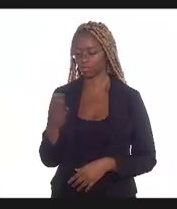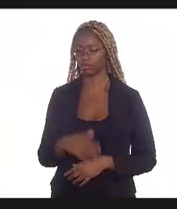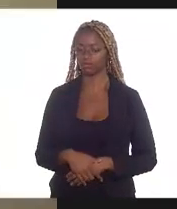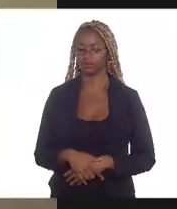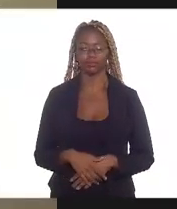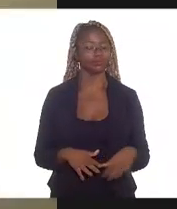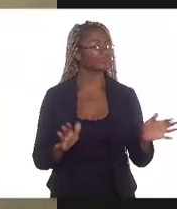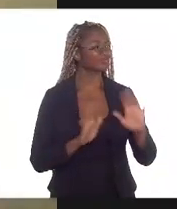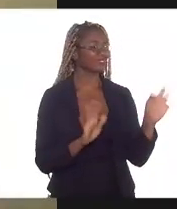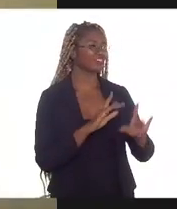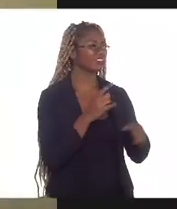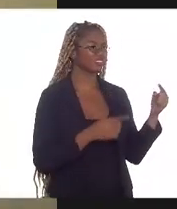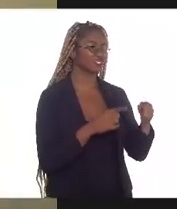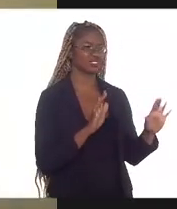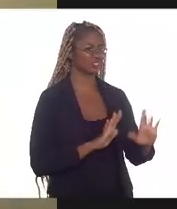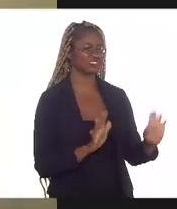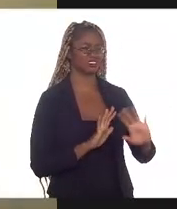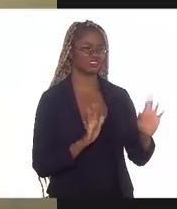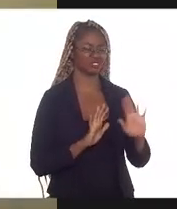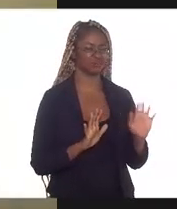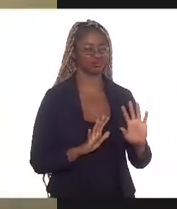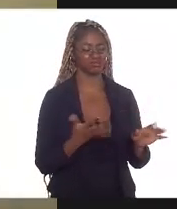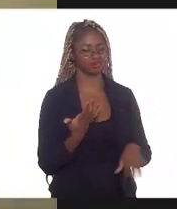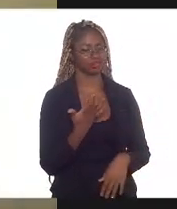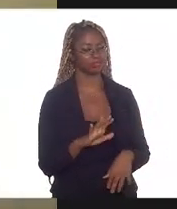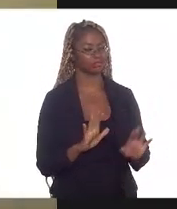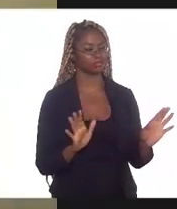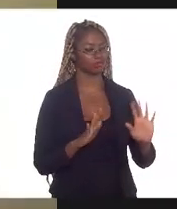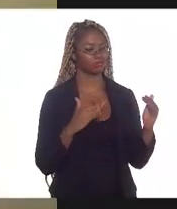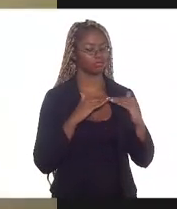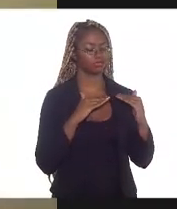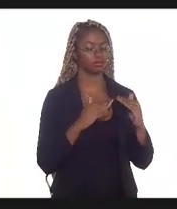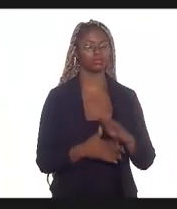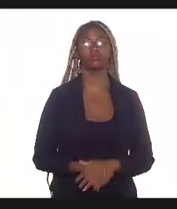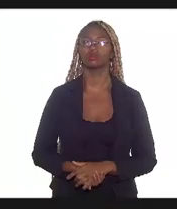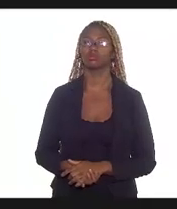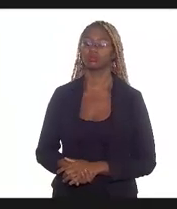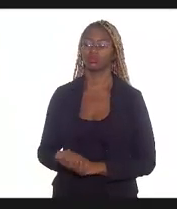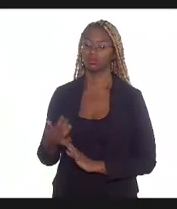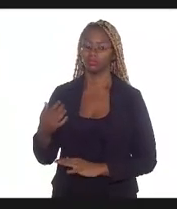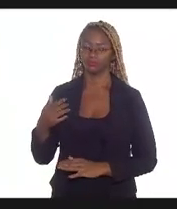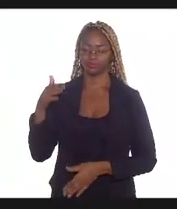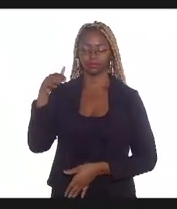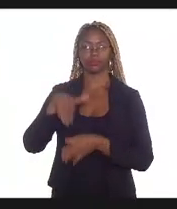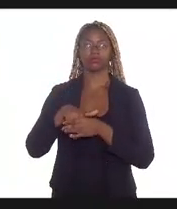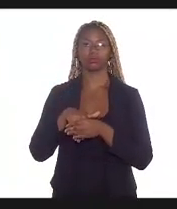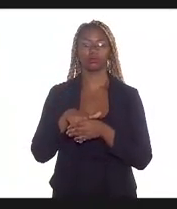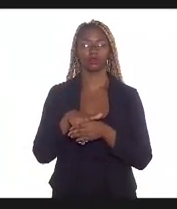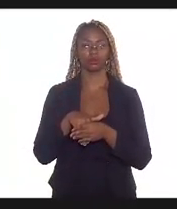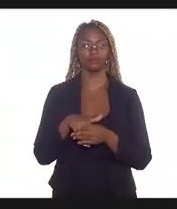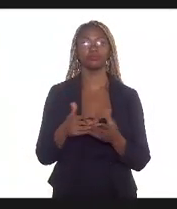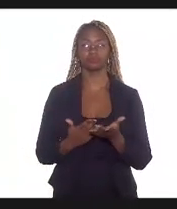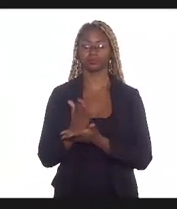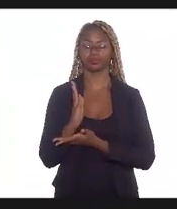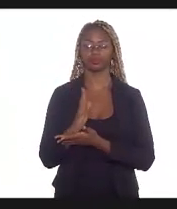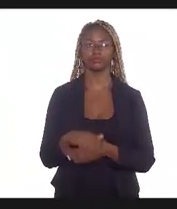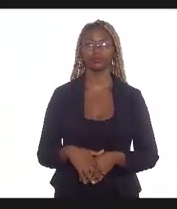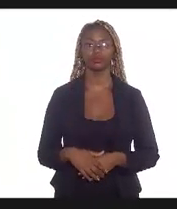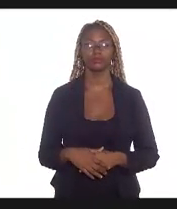Não, presidente, não vou discutir, não. Está okay, de acordo. Em discussão, em votação,